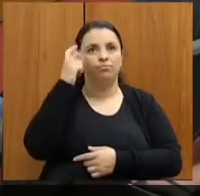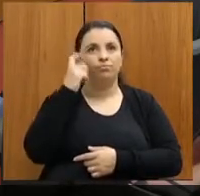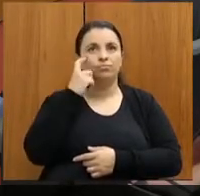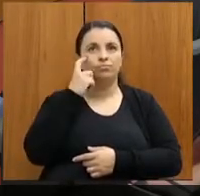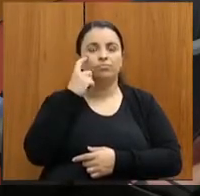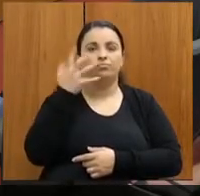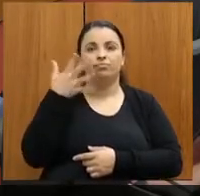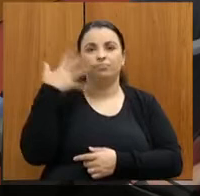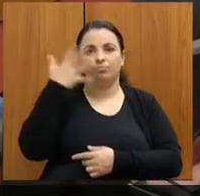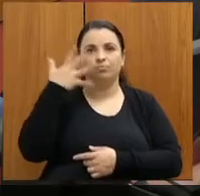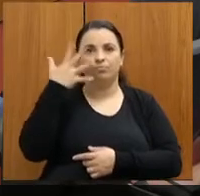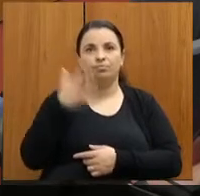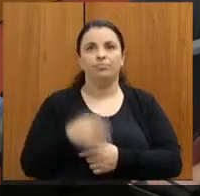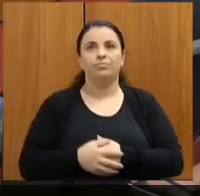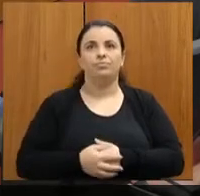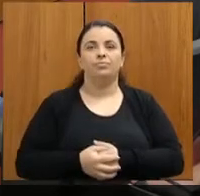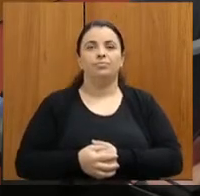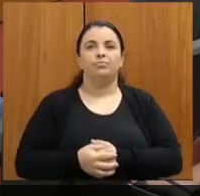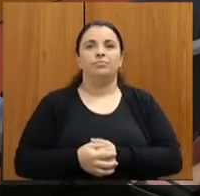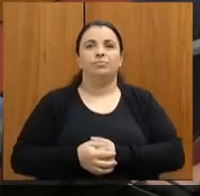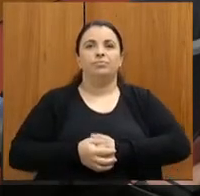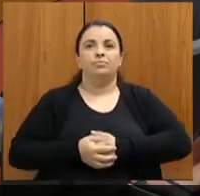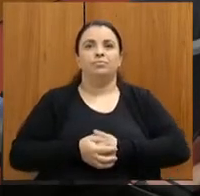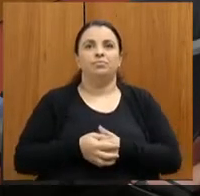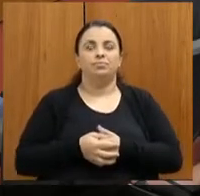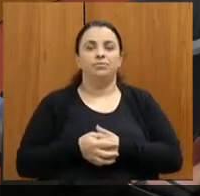bom obrigado viu